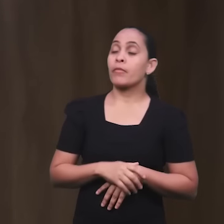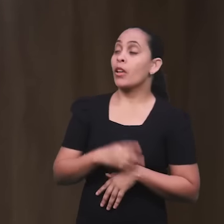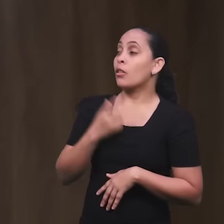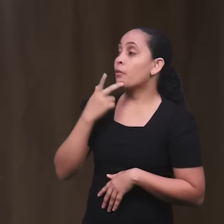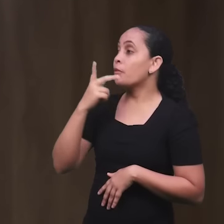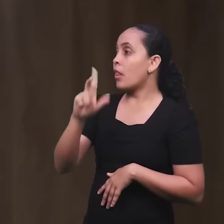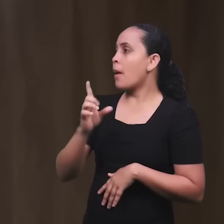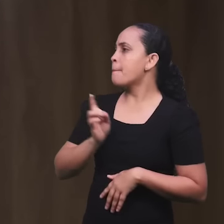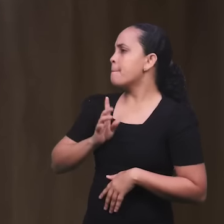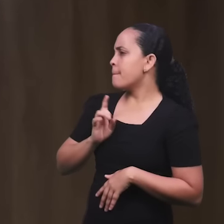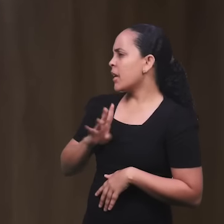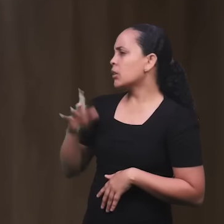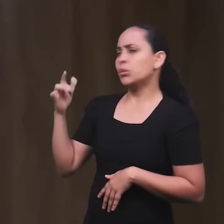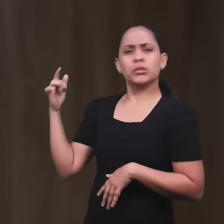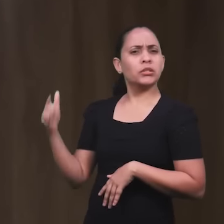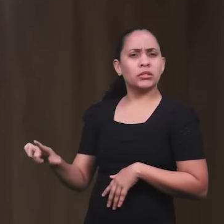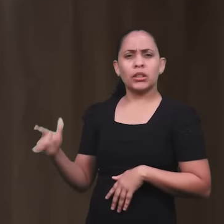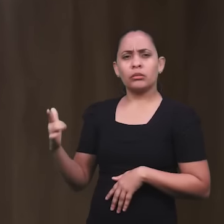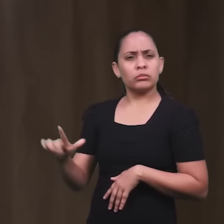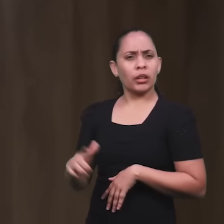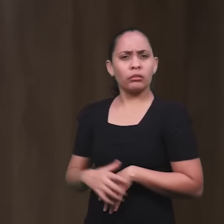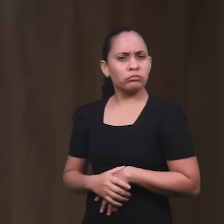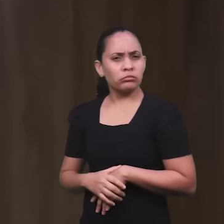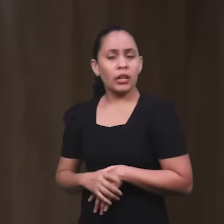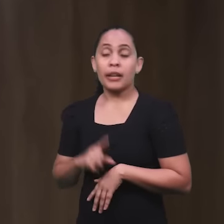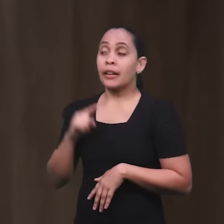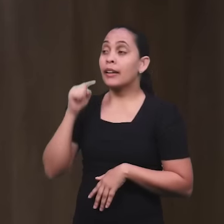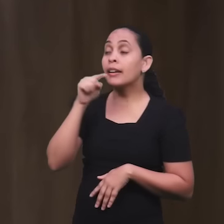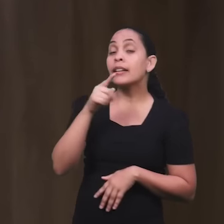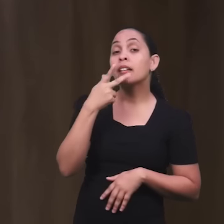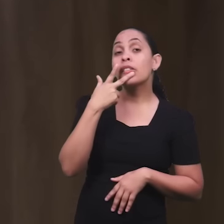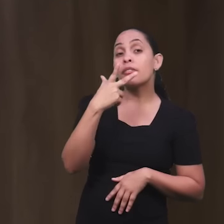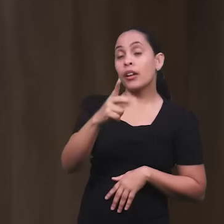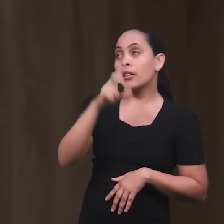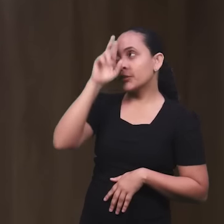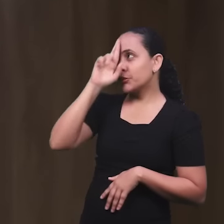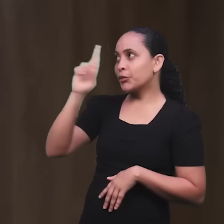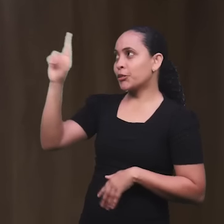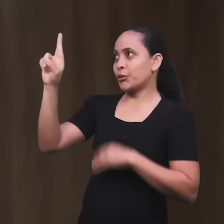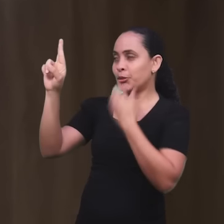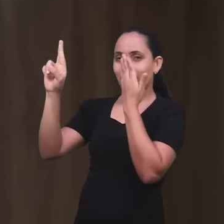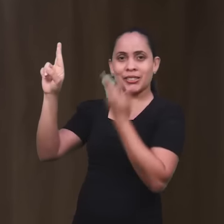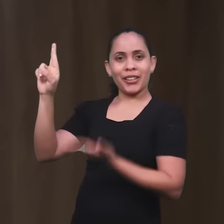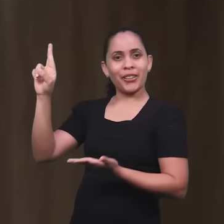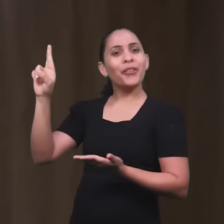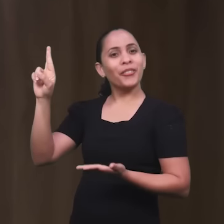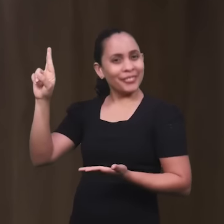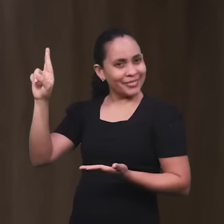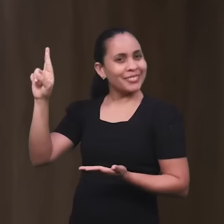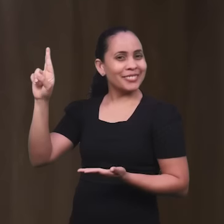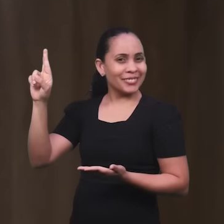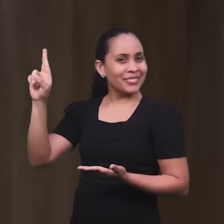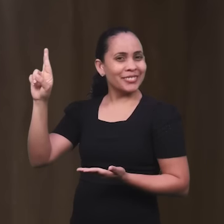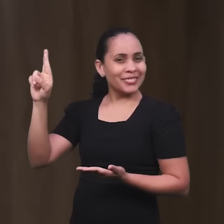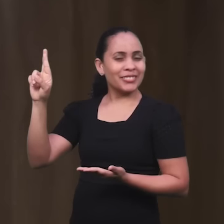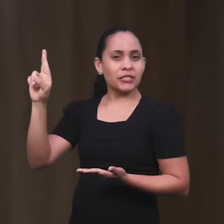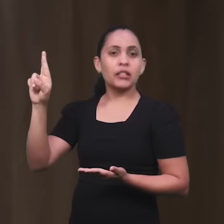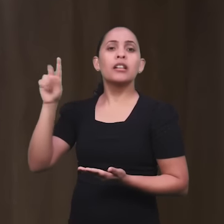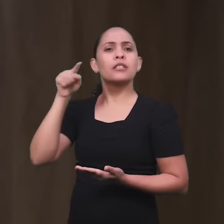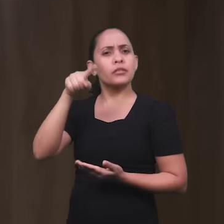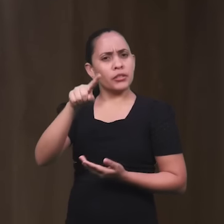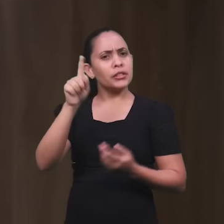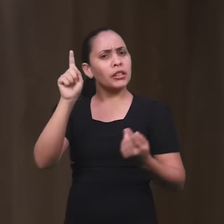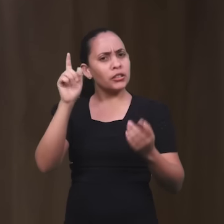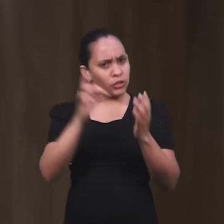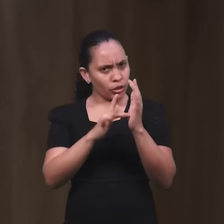não temeria mal algum, ele estava falando do Senhor, de Deus na sua vida. Você já